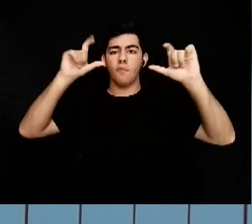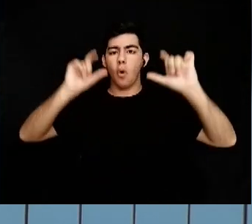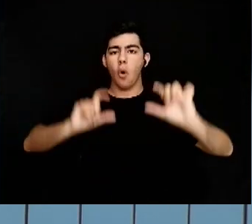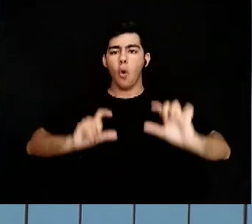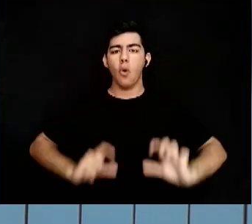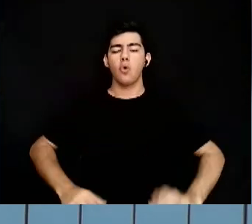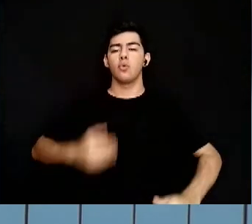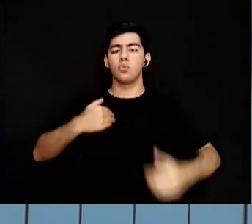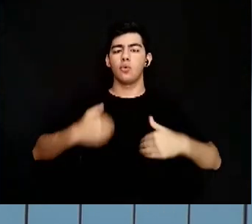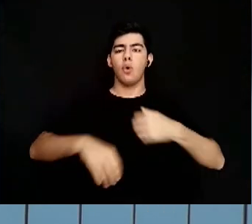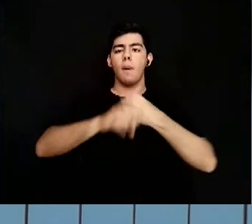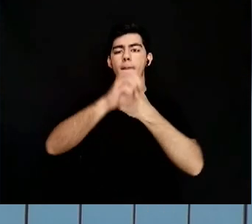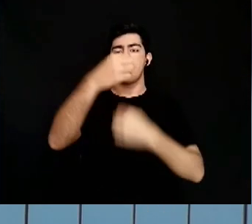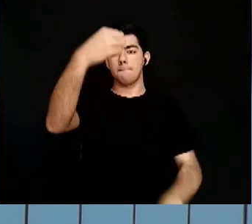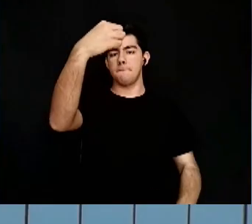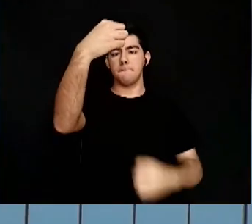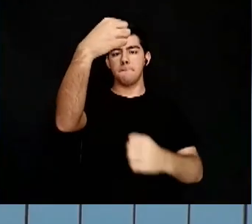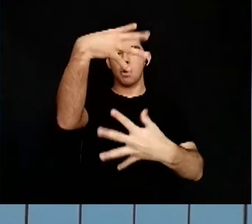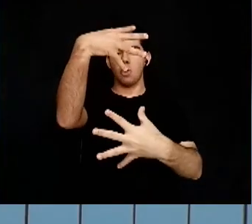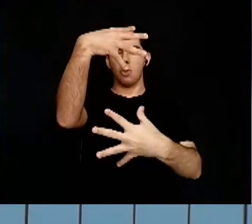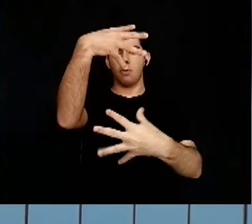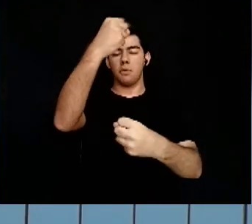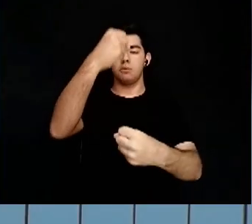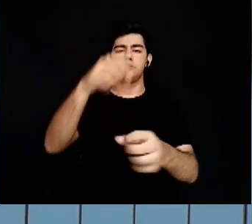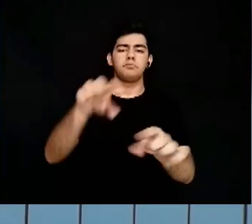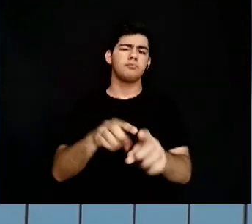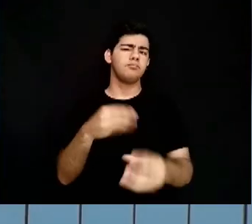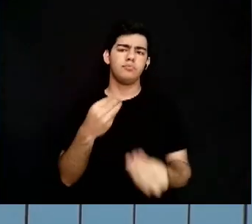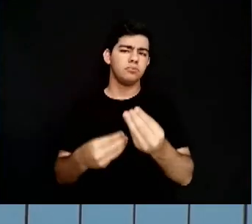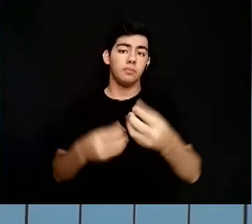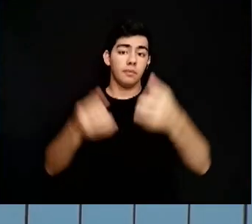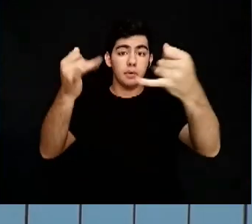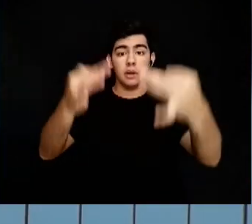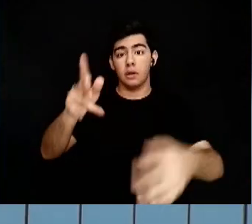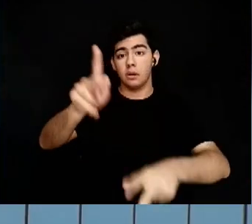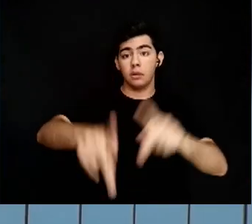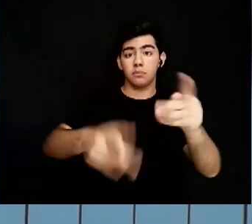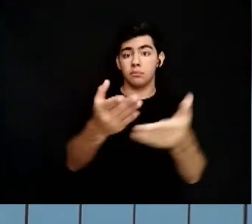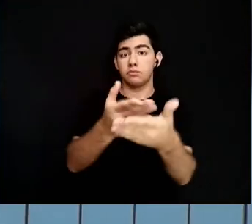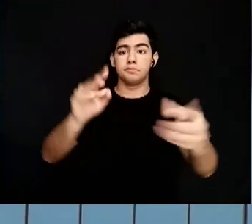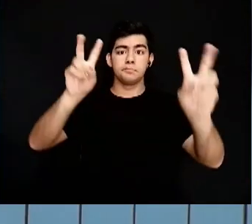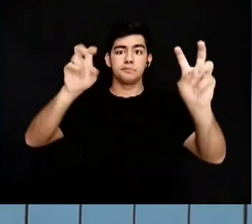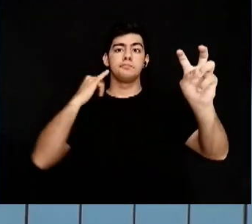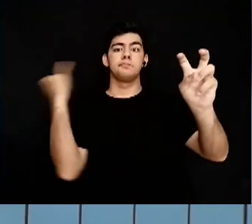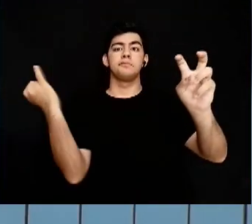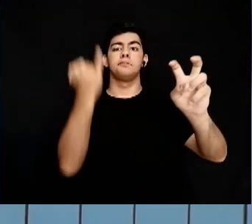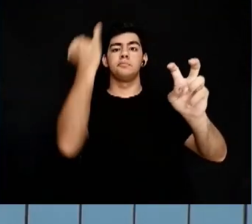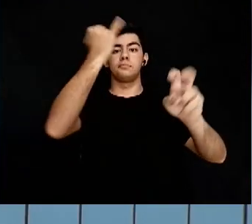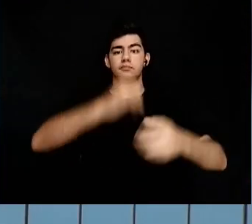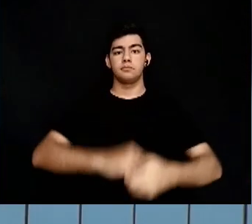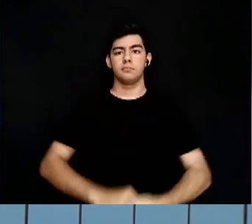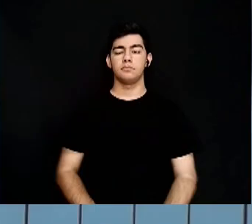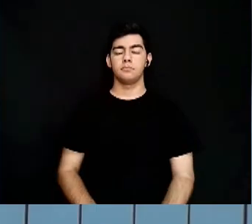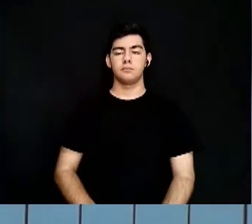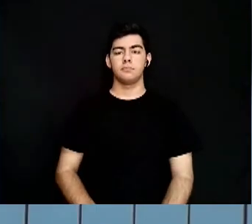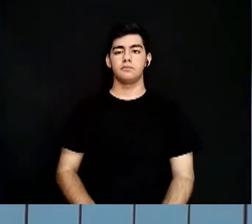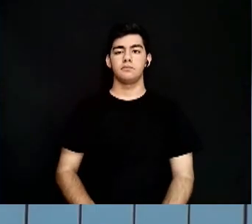né, como para a gente orientar também e conscientizar a população sobre esse tema muito